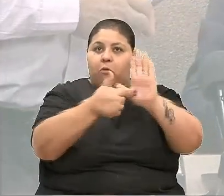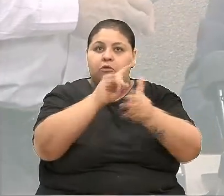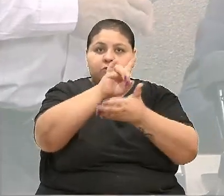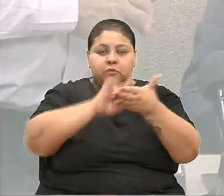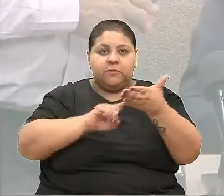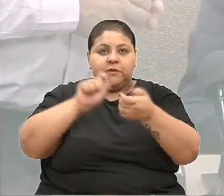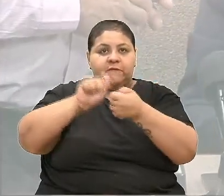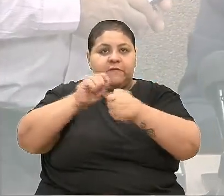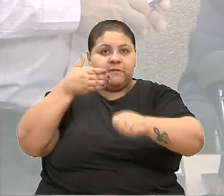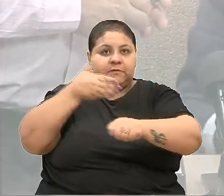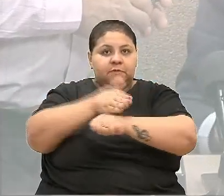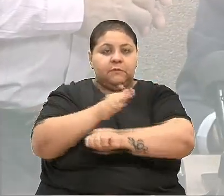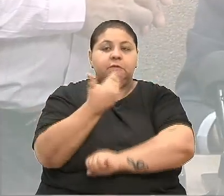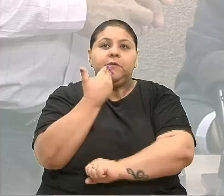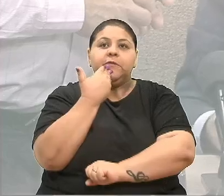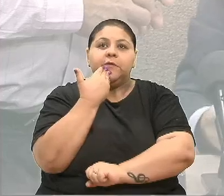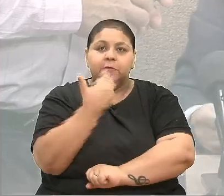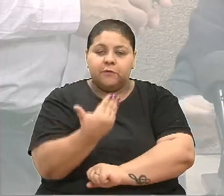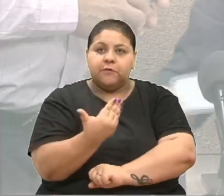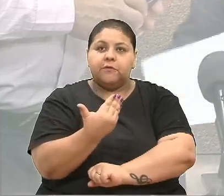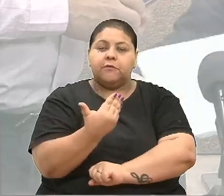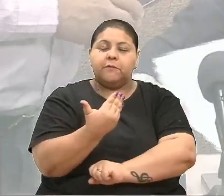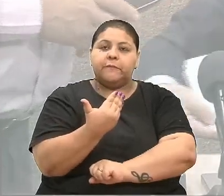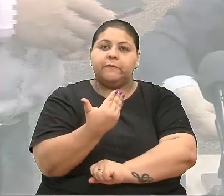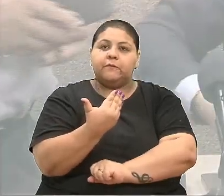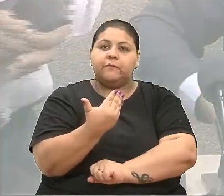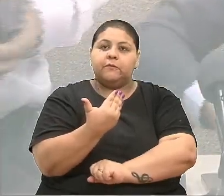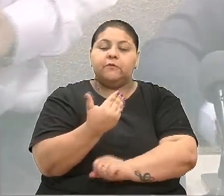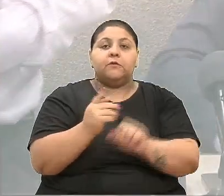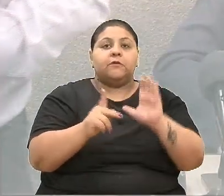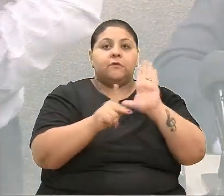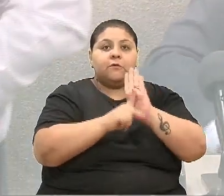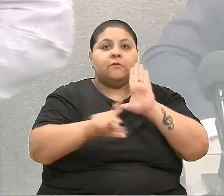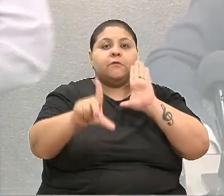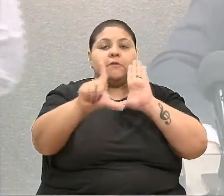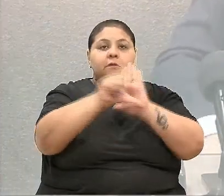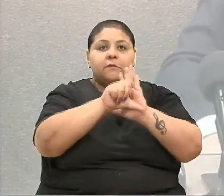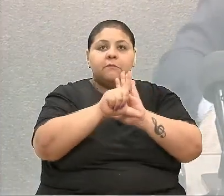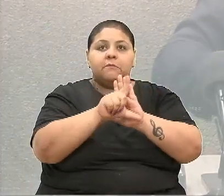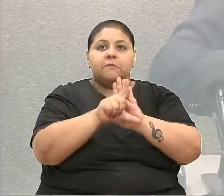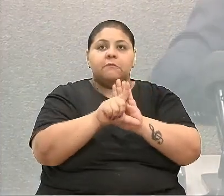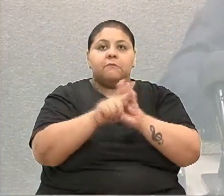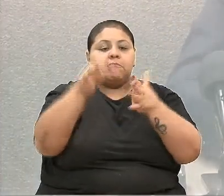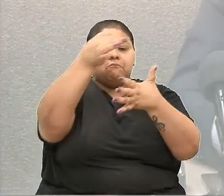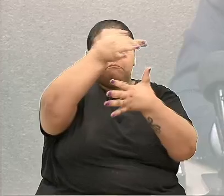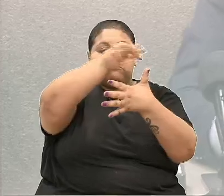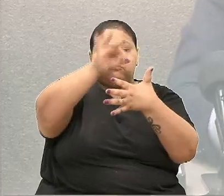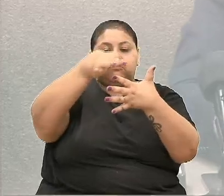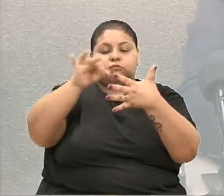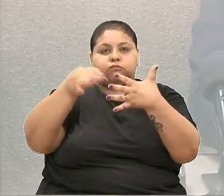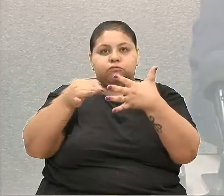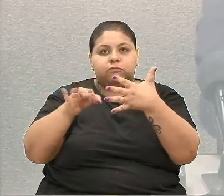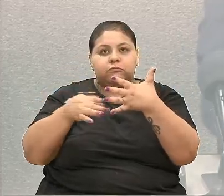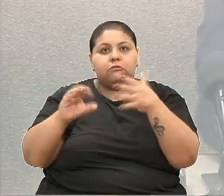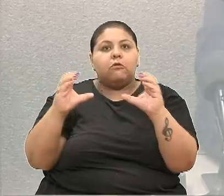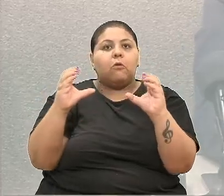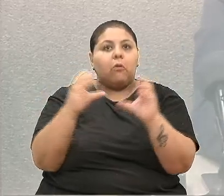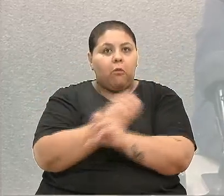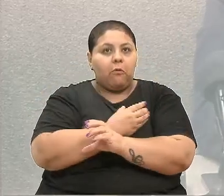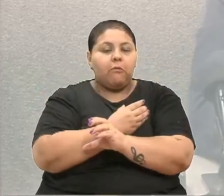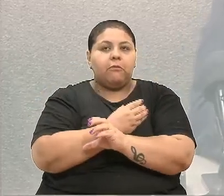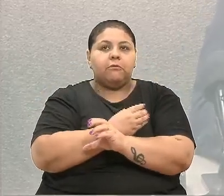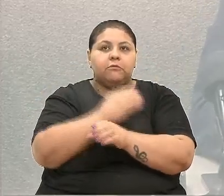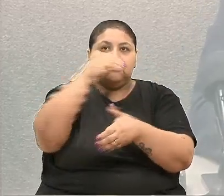presente, esta manifestou-se no sentido de que o projeto de lei alcança viabilidade e preenchimento dos requisitos